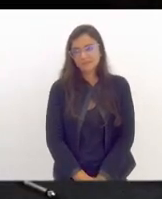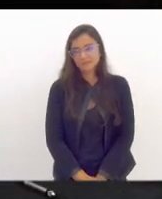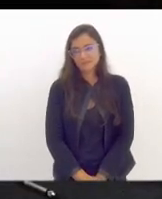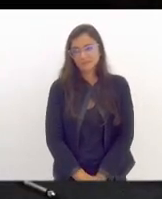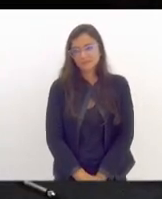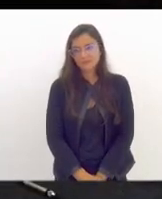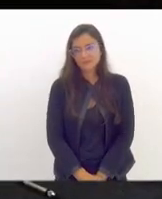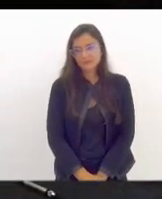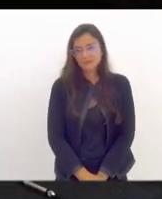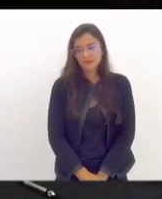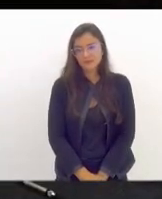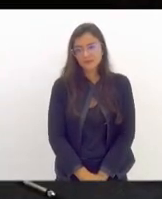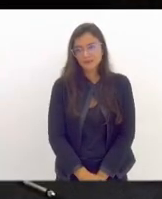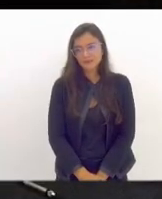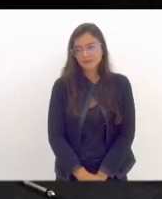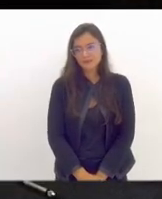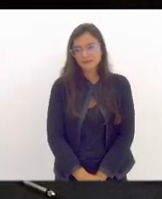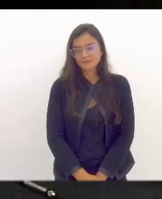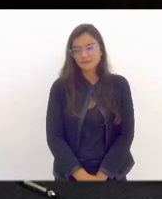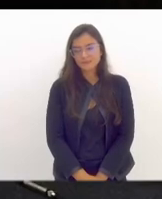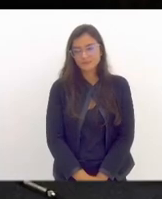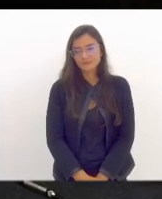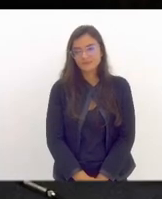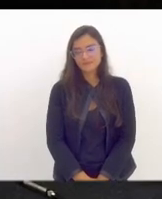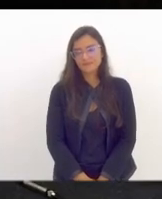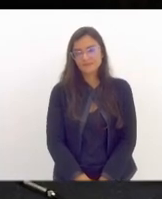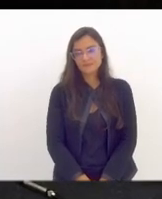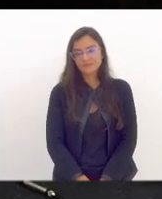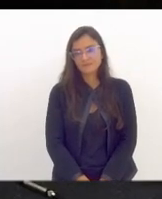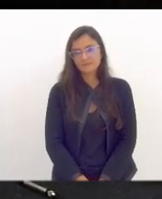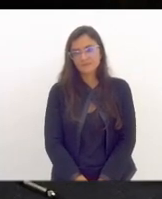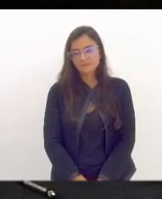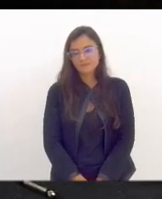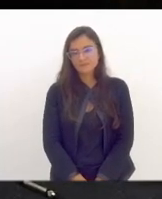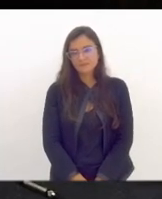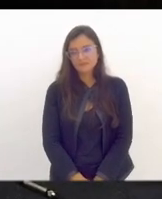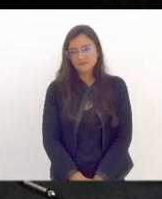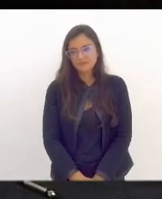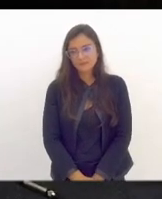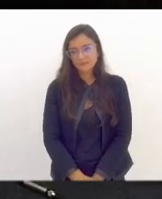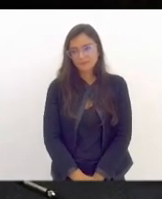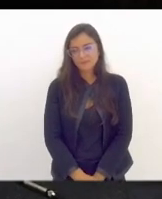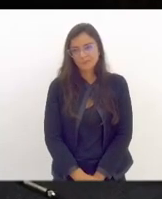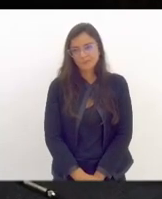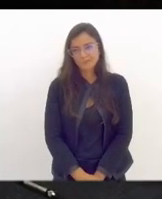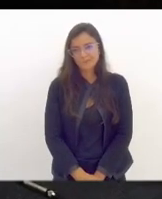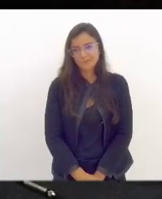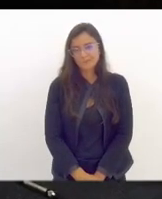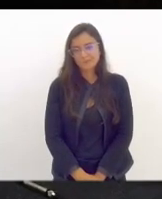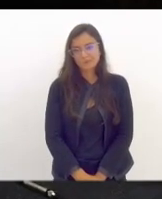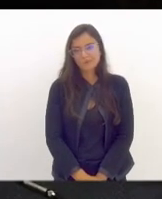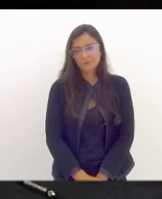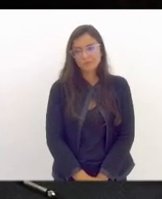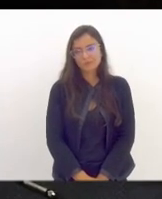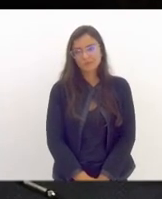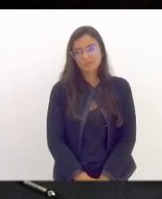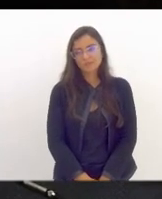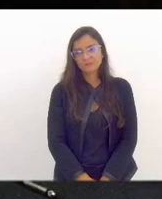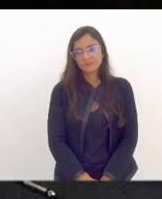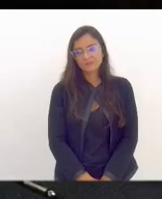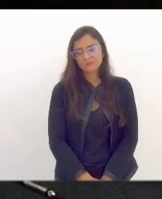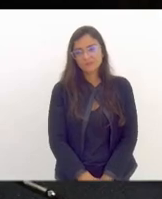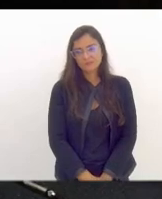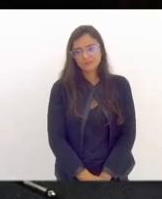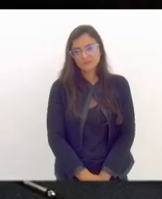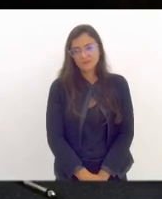queria chamar então aqui acalma calma pessoal tá batendo forte não o pessoal olha sorriso lindo